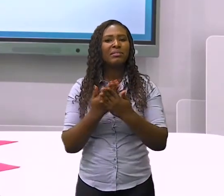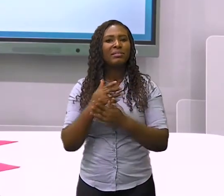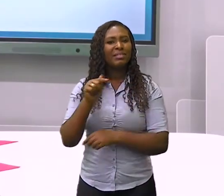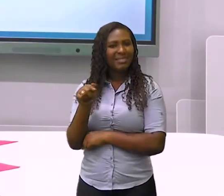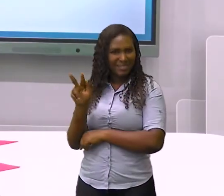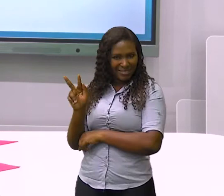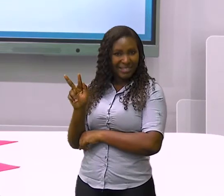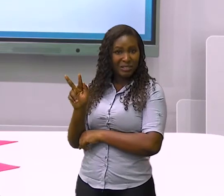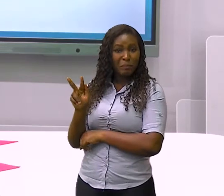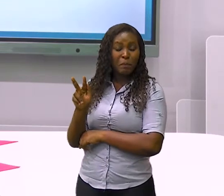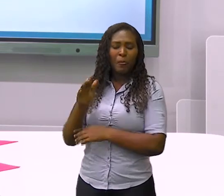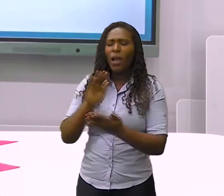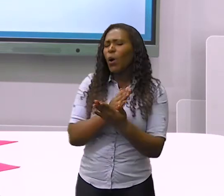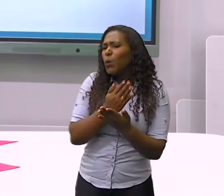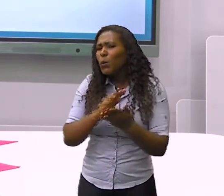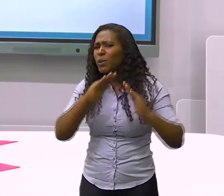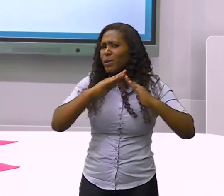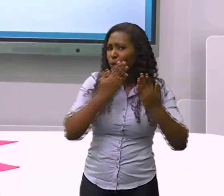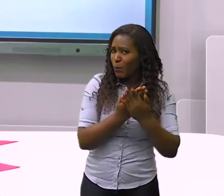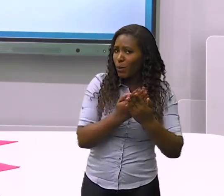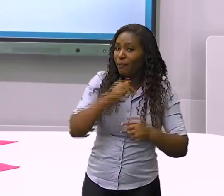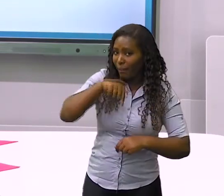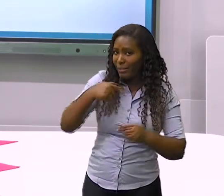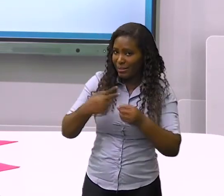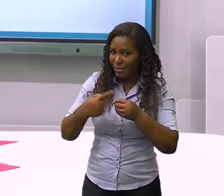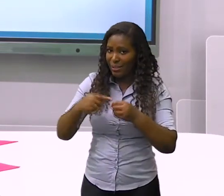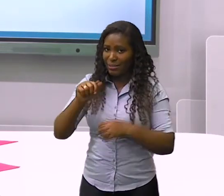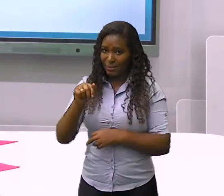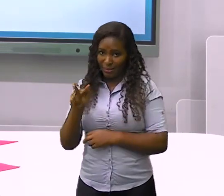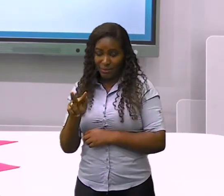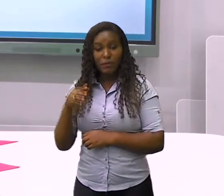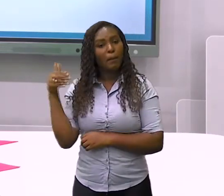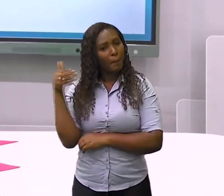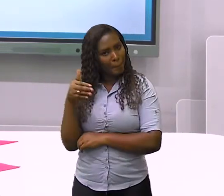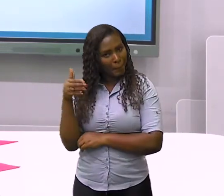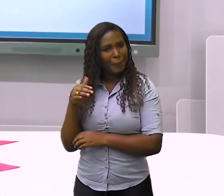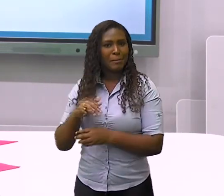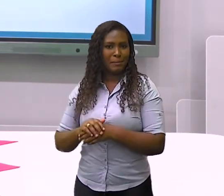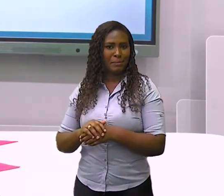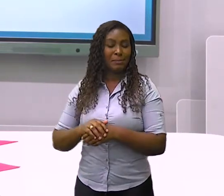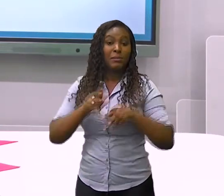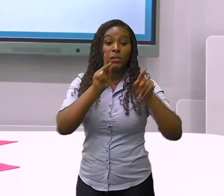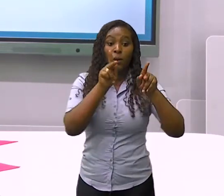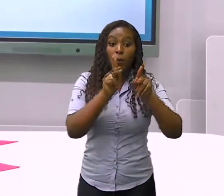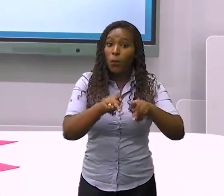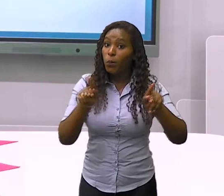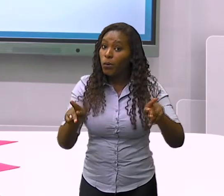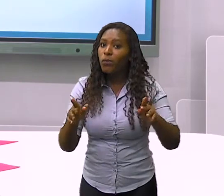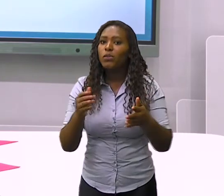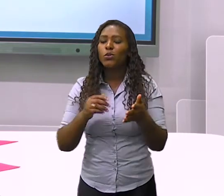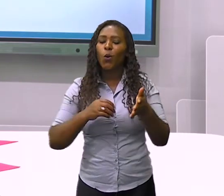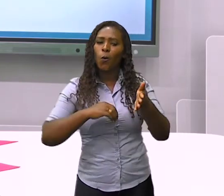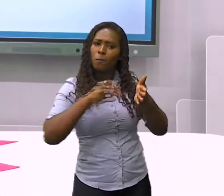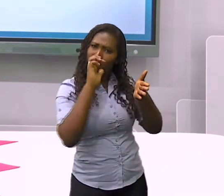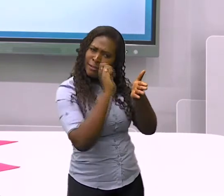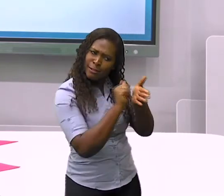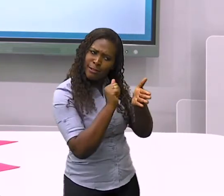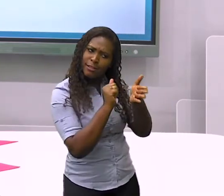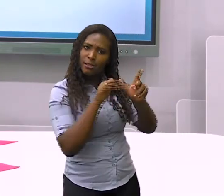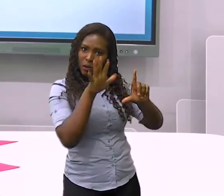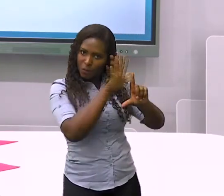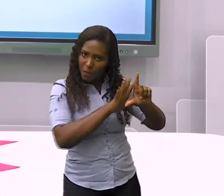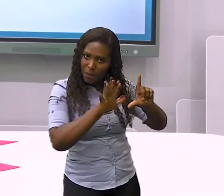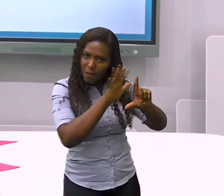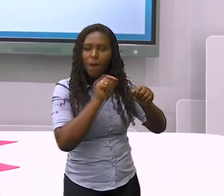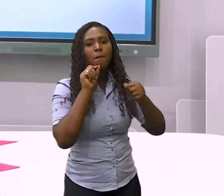estão participando deste campeonato, onde o professor é inscrito na plataforma juntamente com seus alunos. E à medida que o